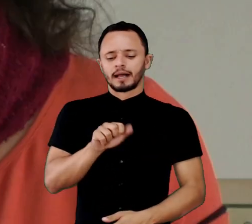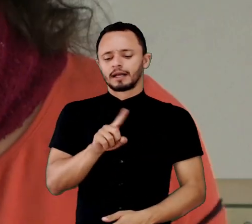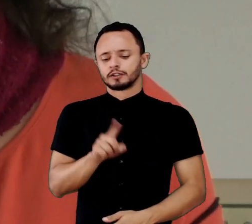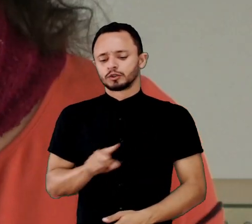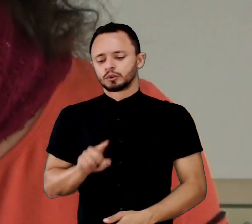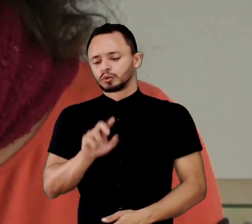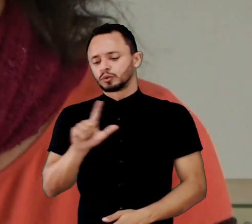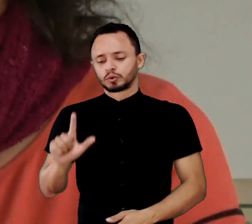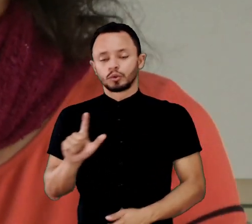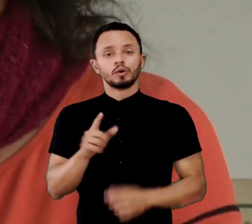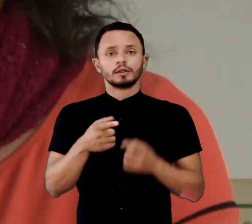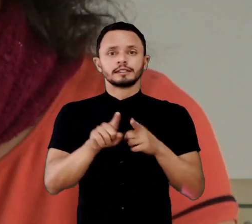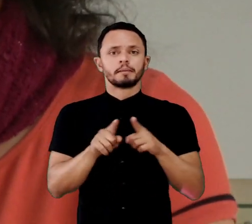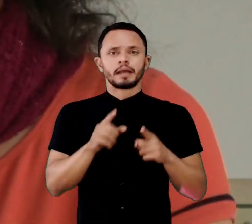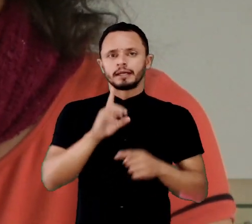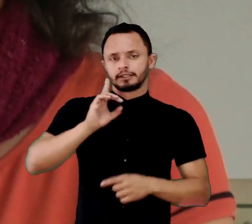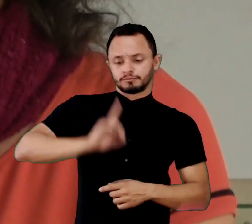co-direção,